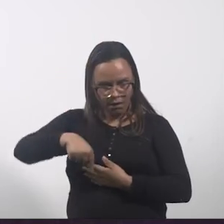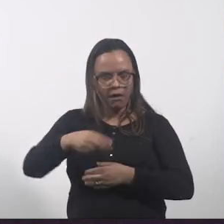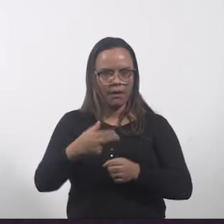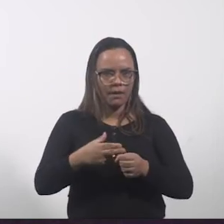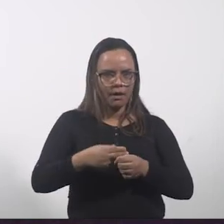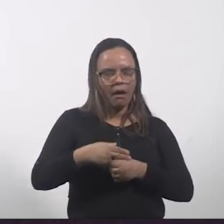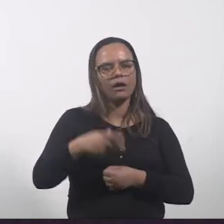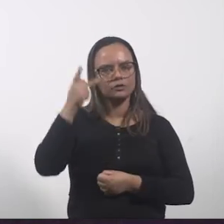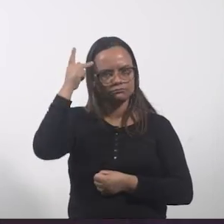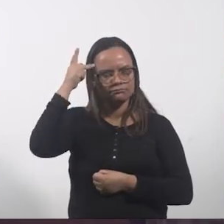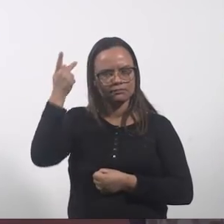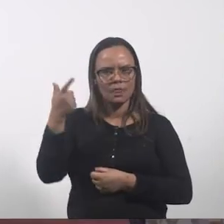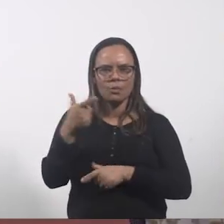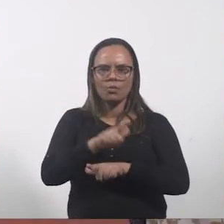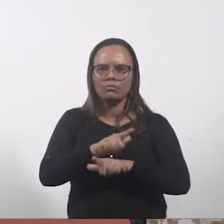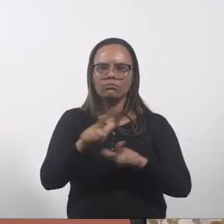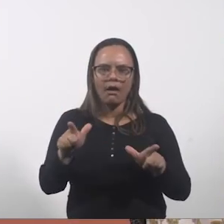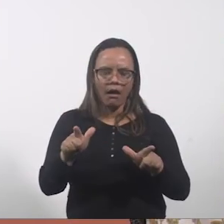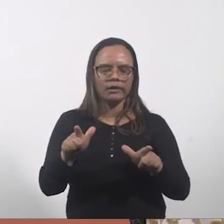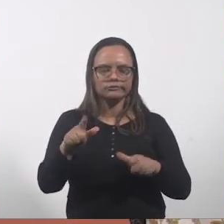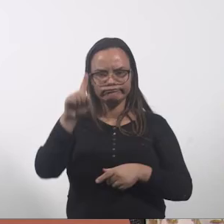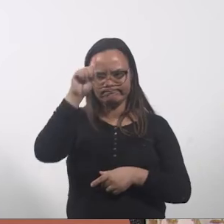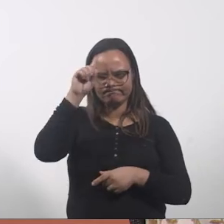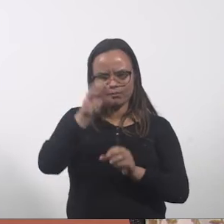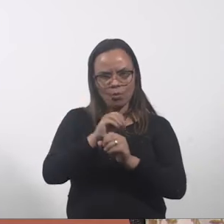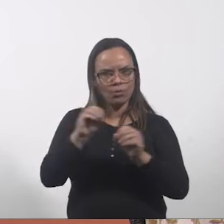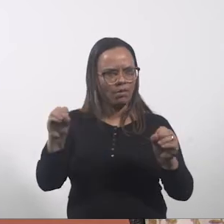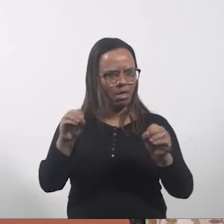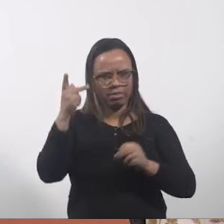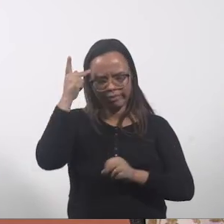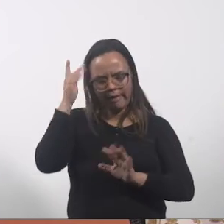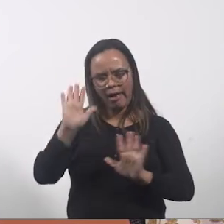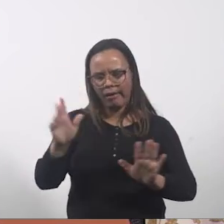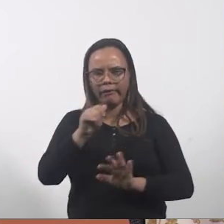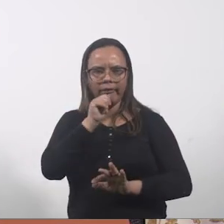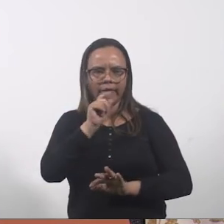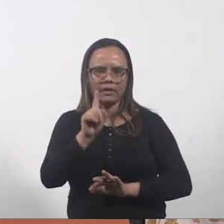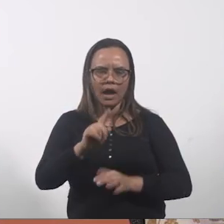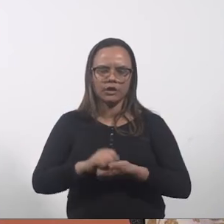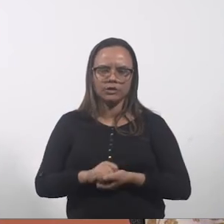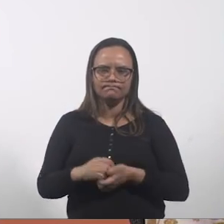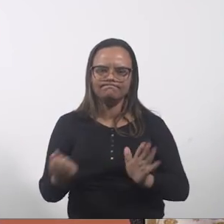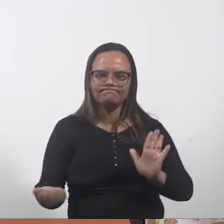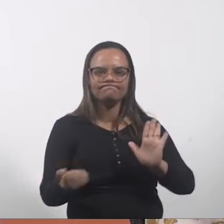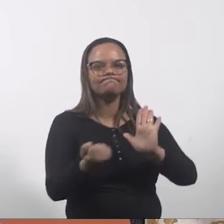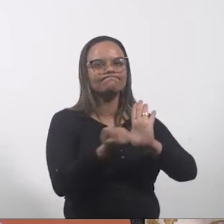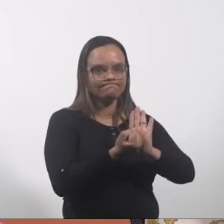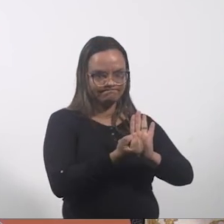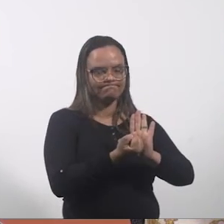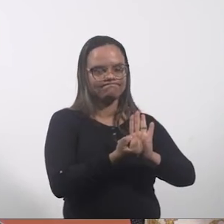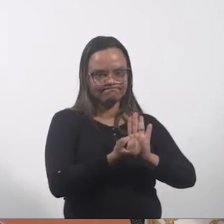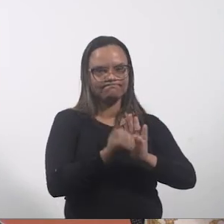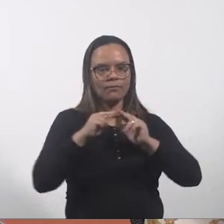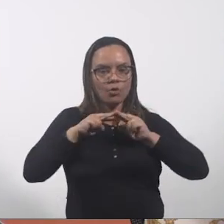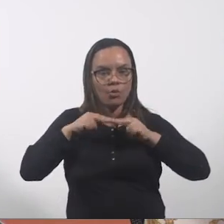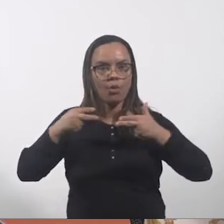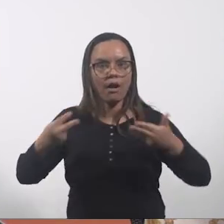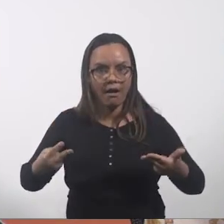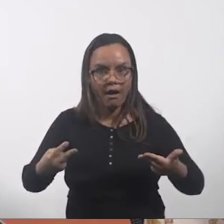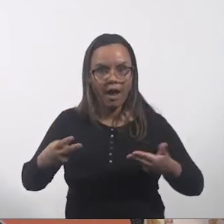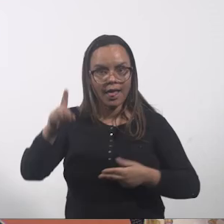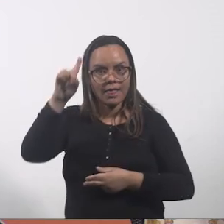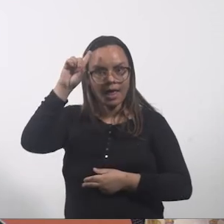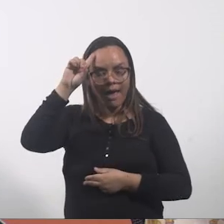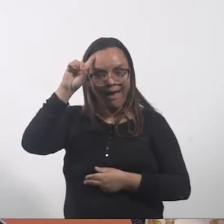São Paulo, nós não tivemos ainda nenhum dia com 0 óbito. Nós registramos o óbito no nosso sistema por data